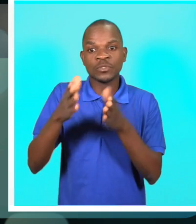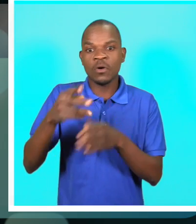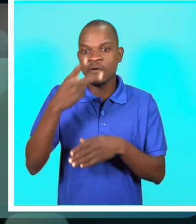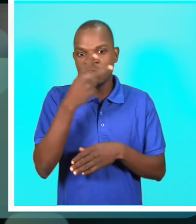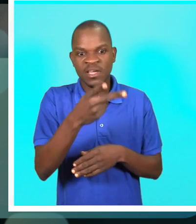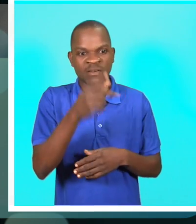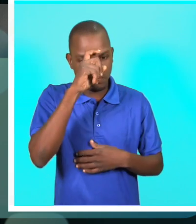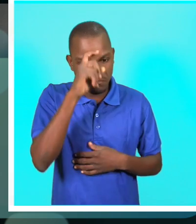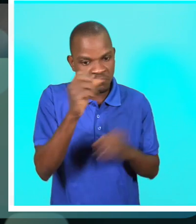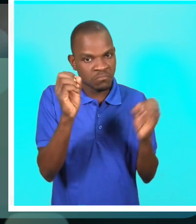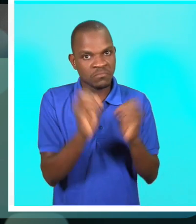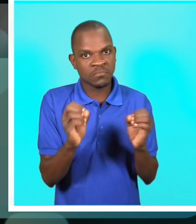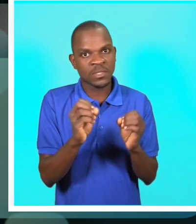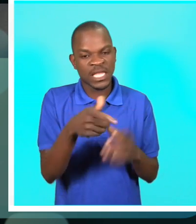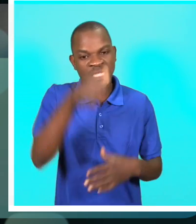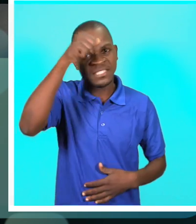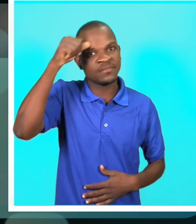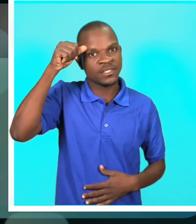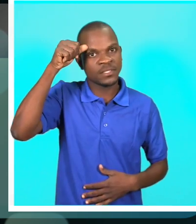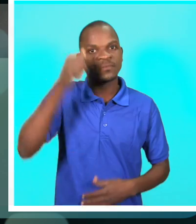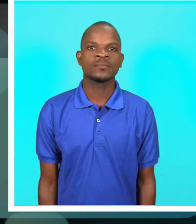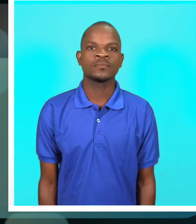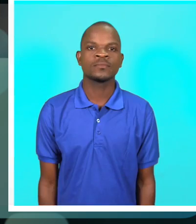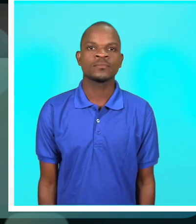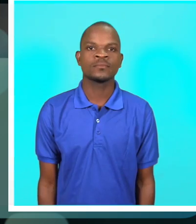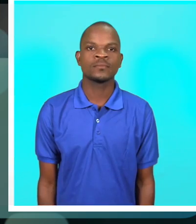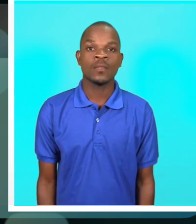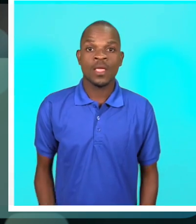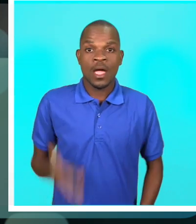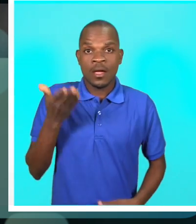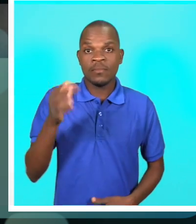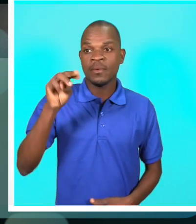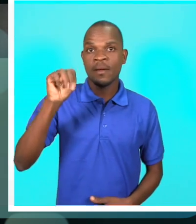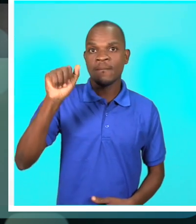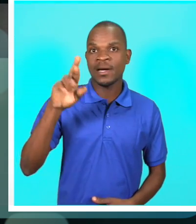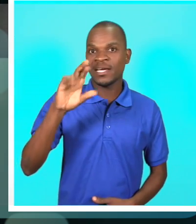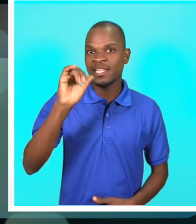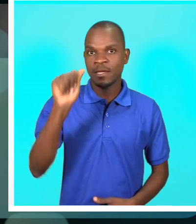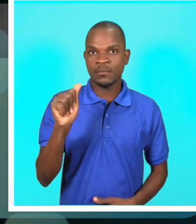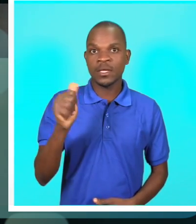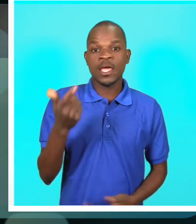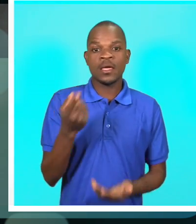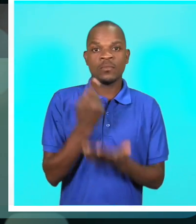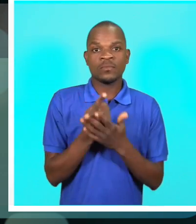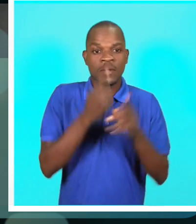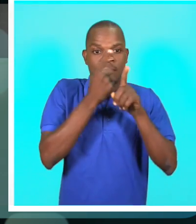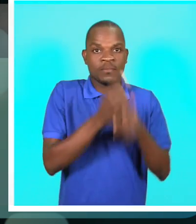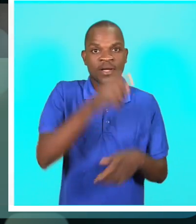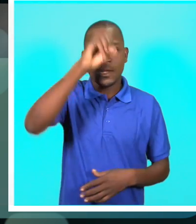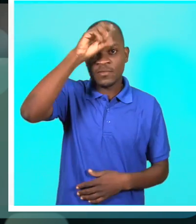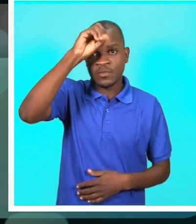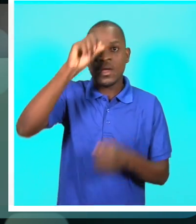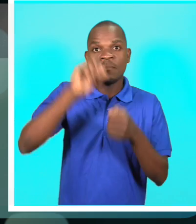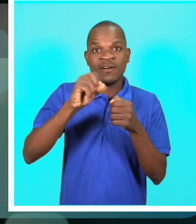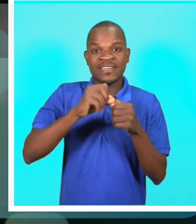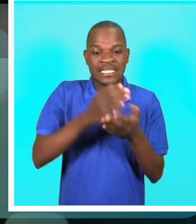as pessoas não valorizarem o que tu fazes é muito difícil. Saindo do Congo-Brazzaville, a mesma Maria Mochava tinha que passar para a